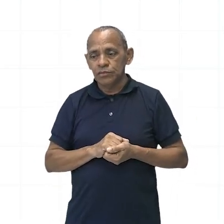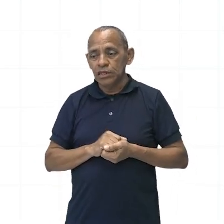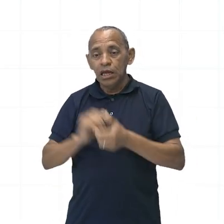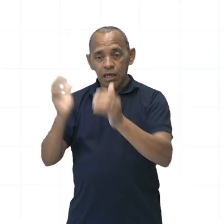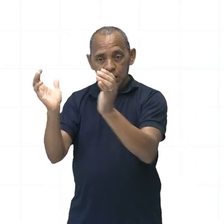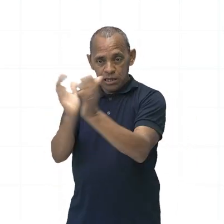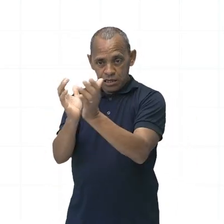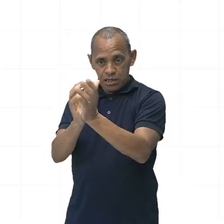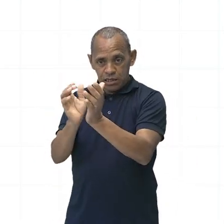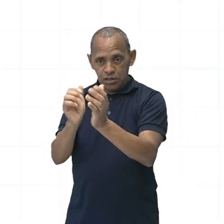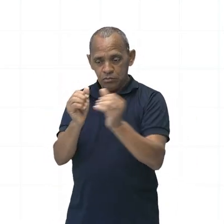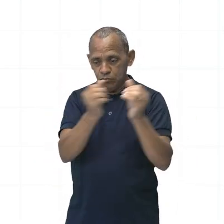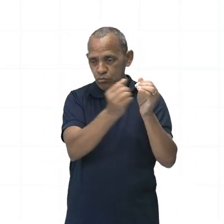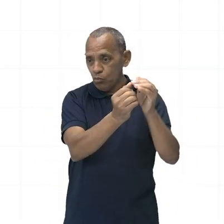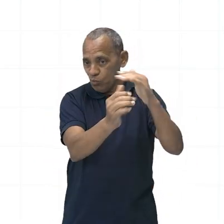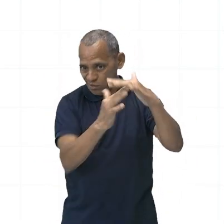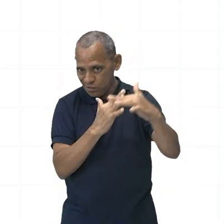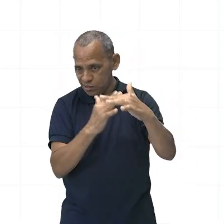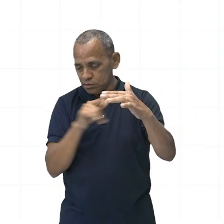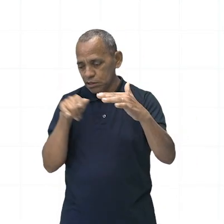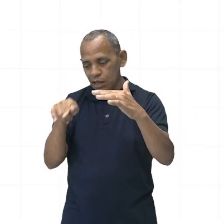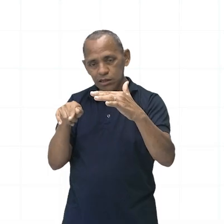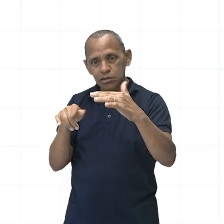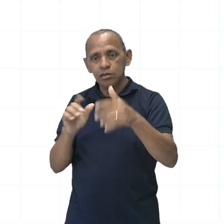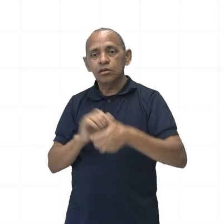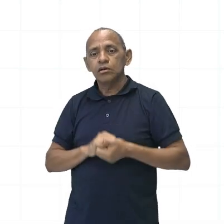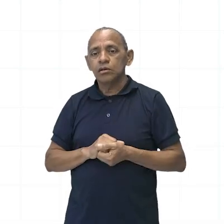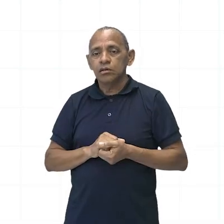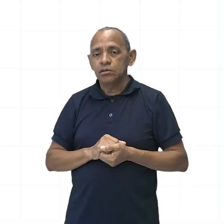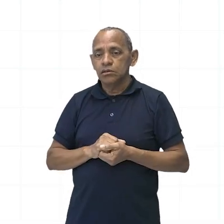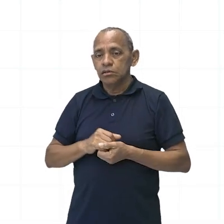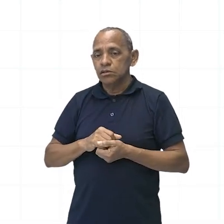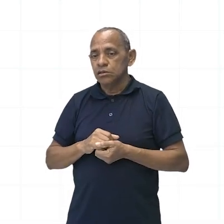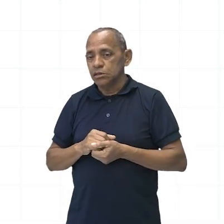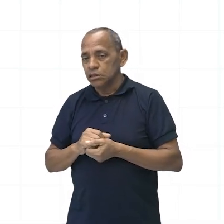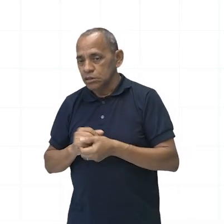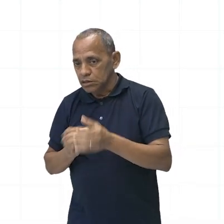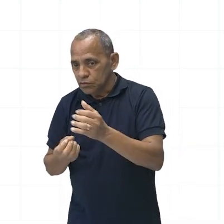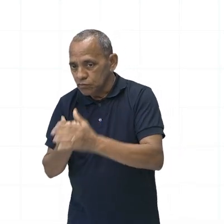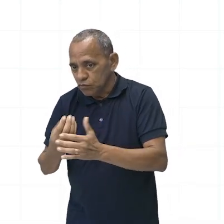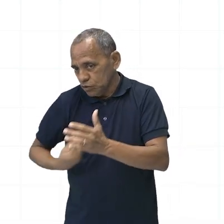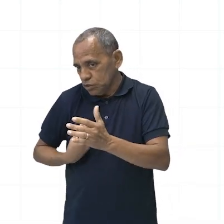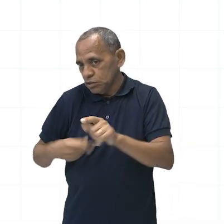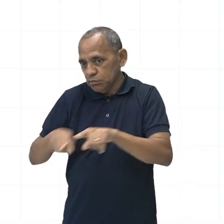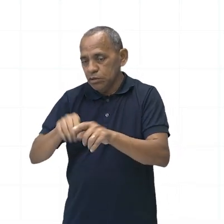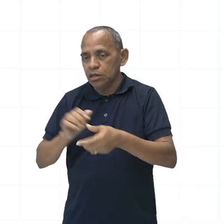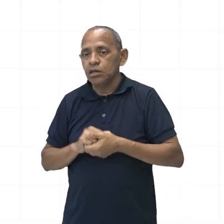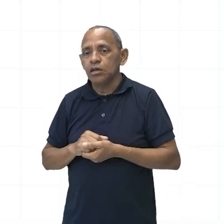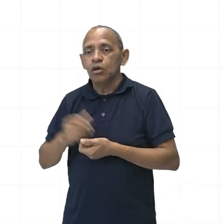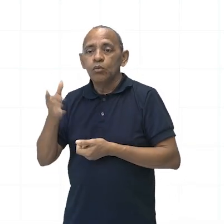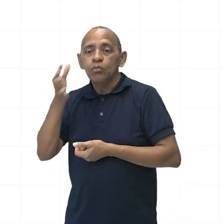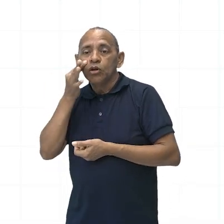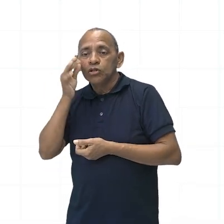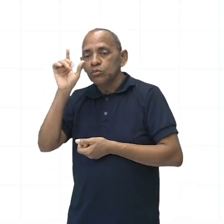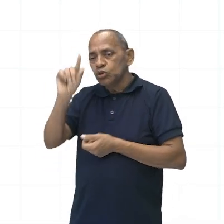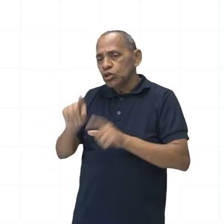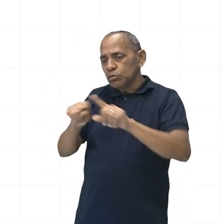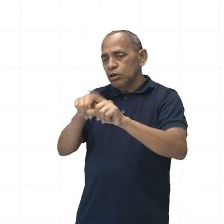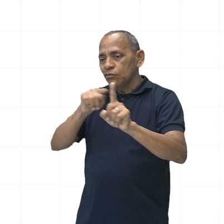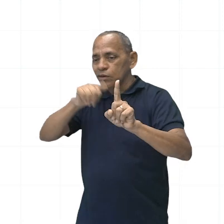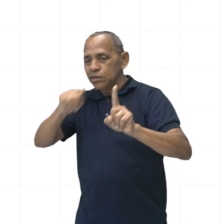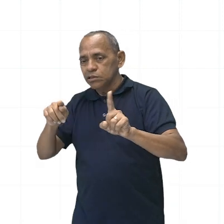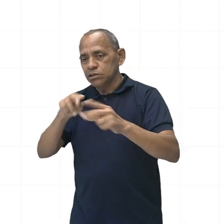migrando e se estabelecendo numa nova região, terá uma menor frequência alélica, portanto, uma menor